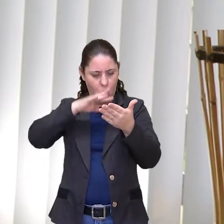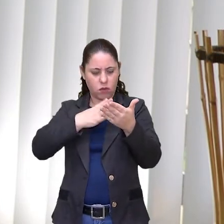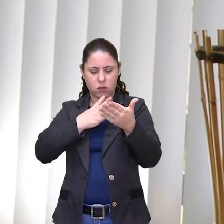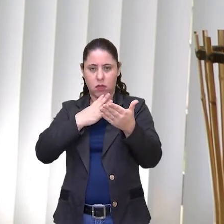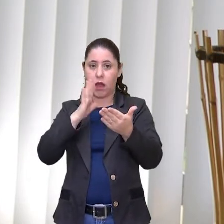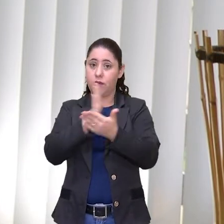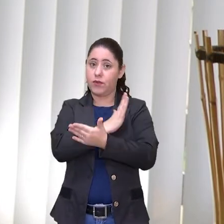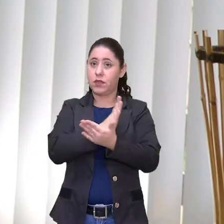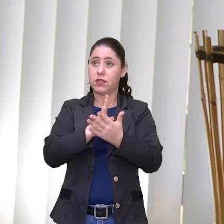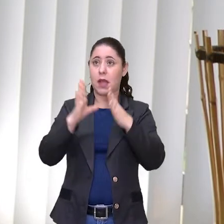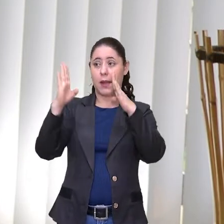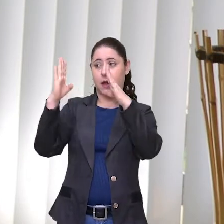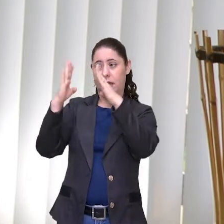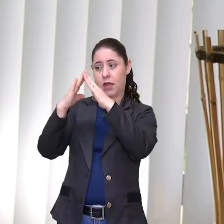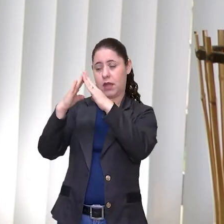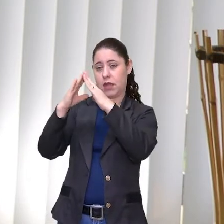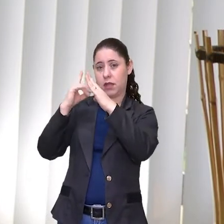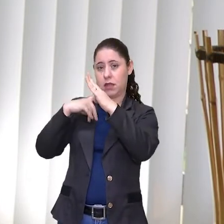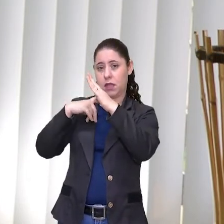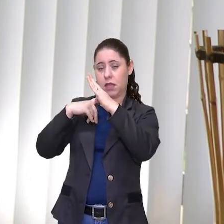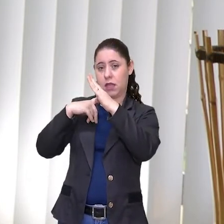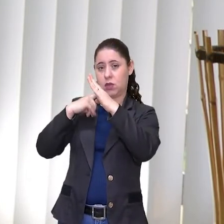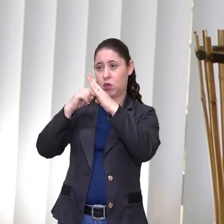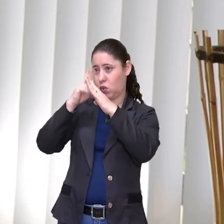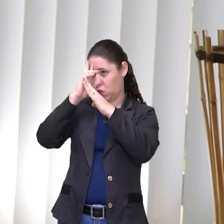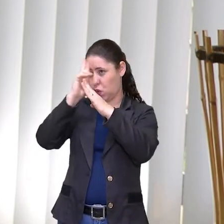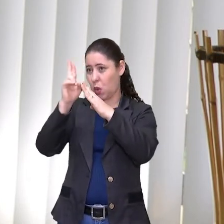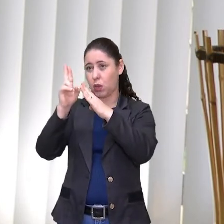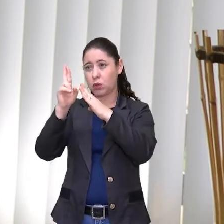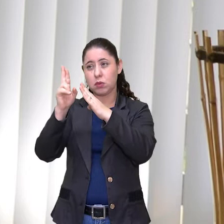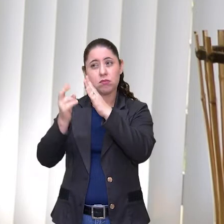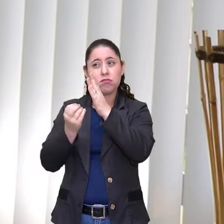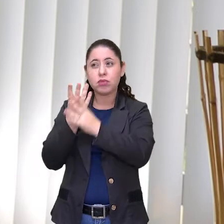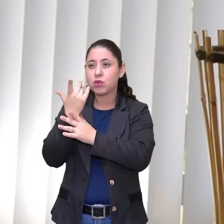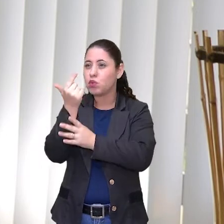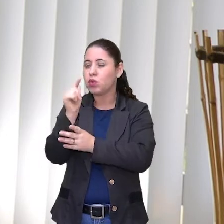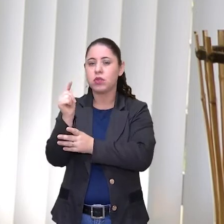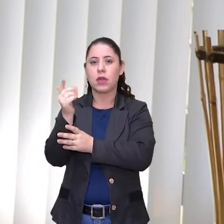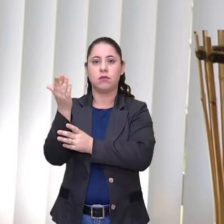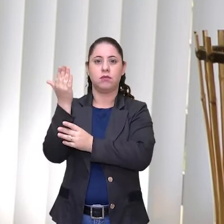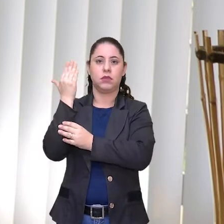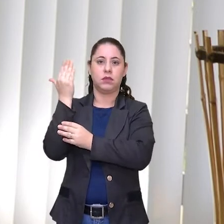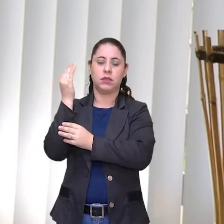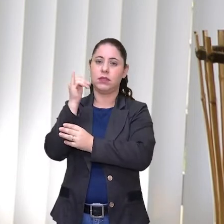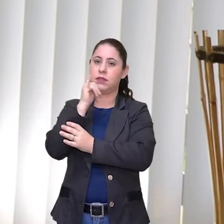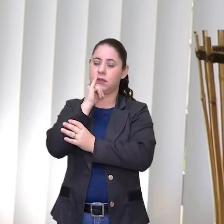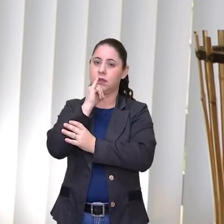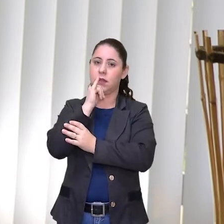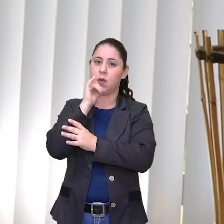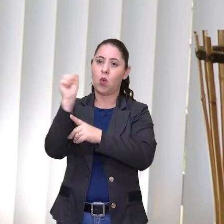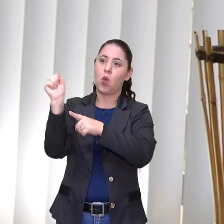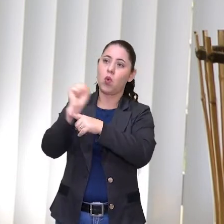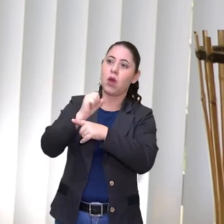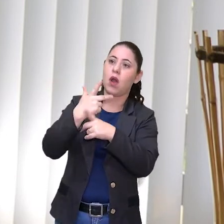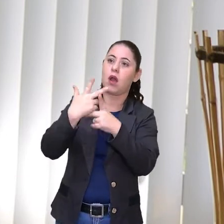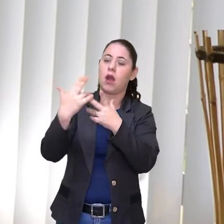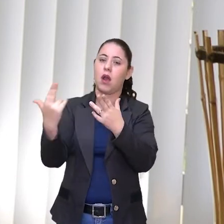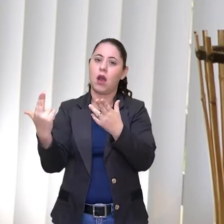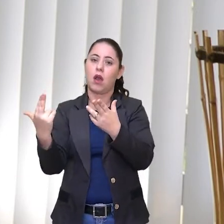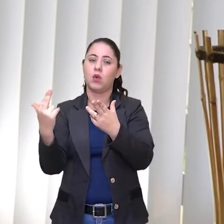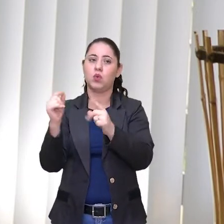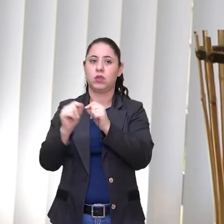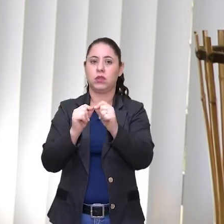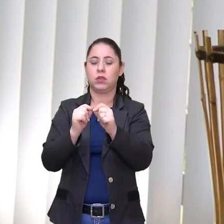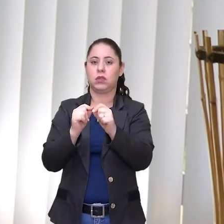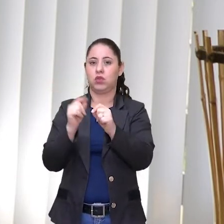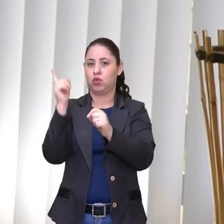Pode ser que no caso dos imóveis apareça lá um possuidor que até então não existia. No caso dos bens móveis,